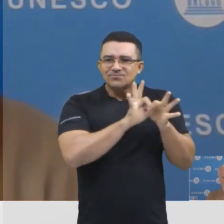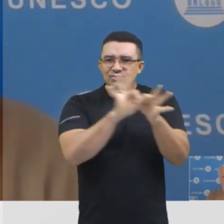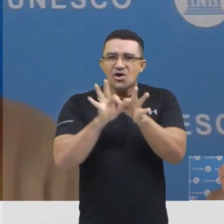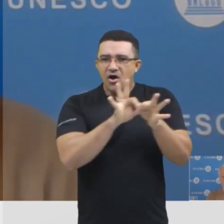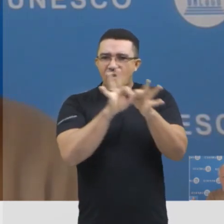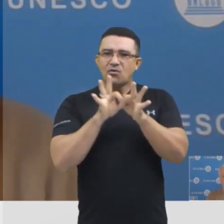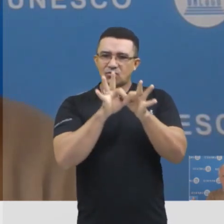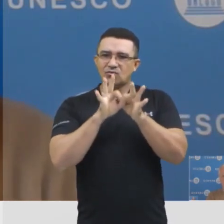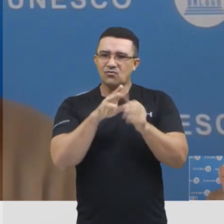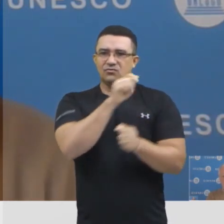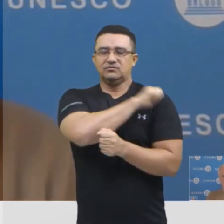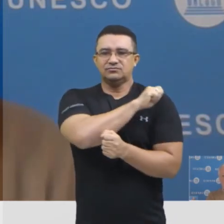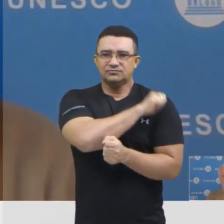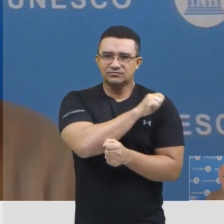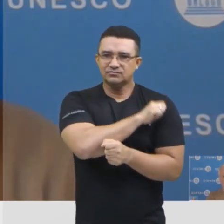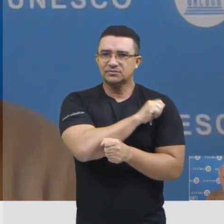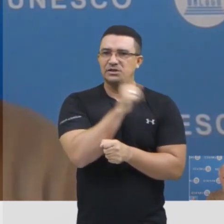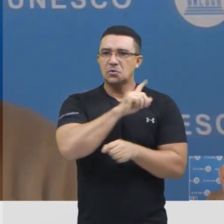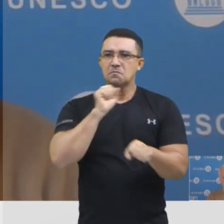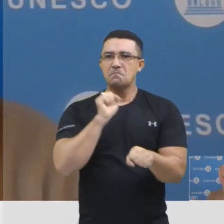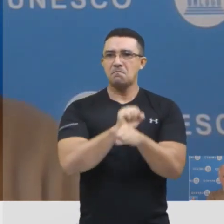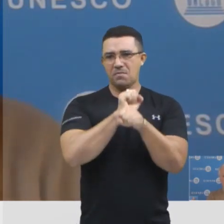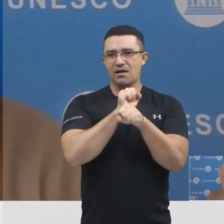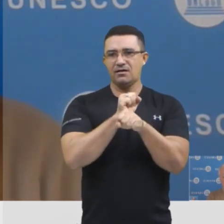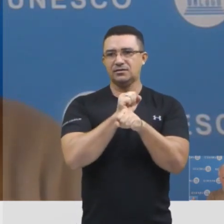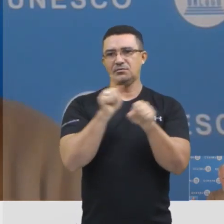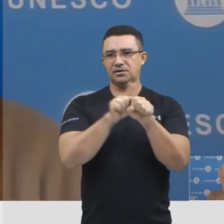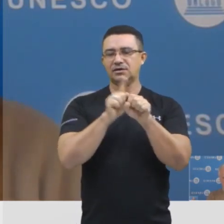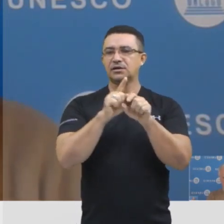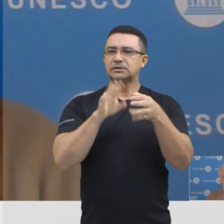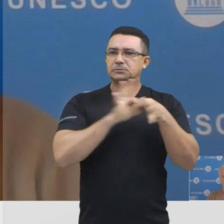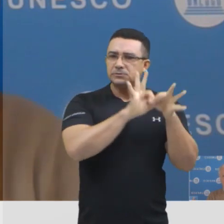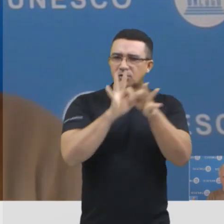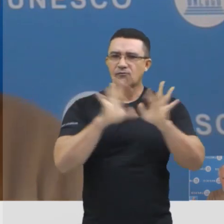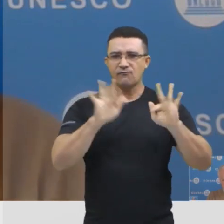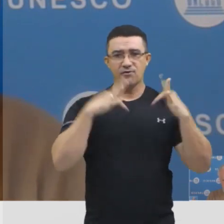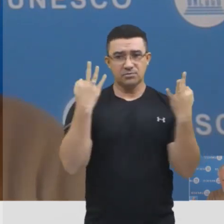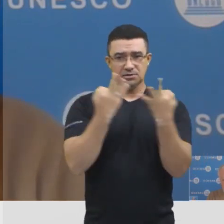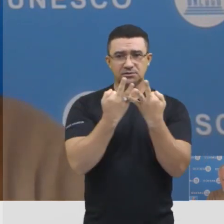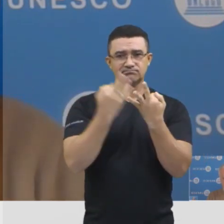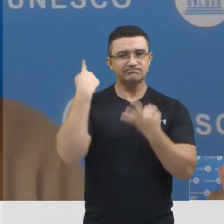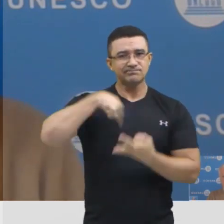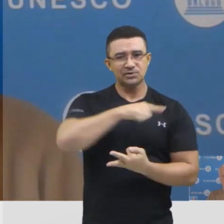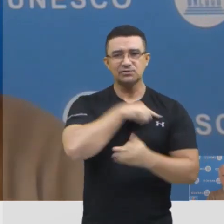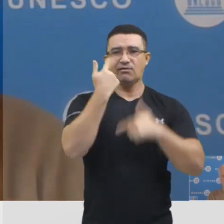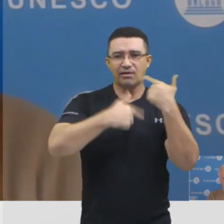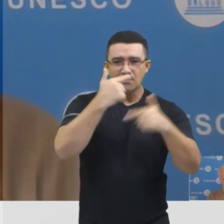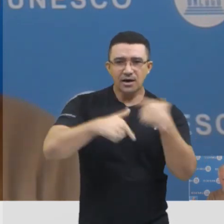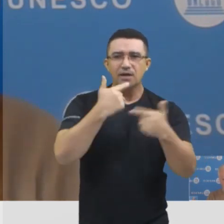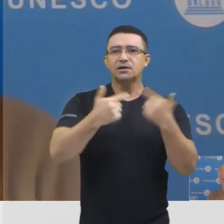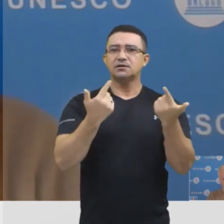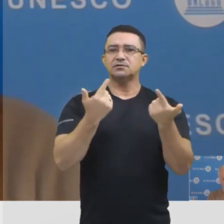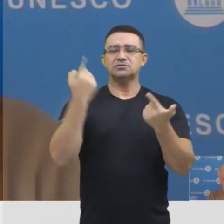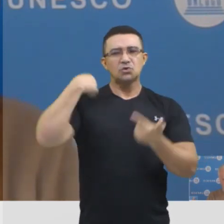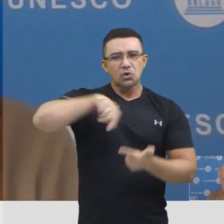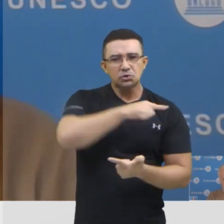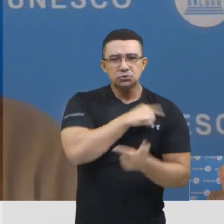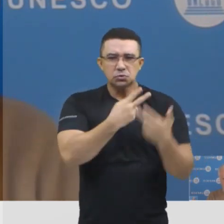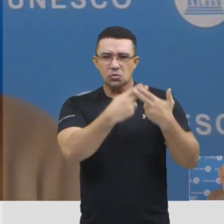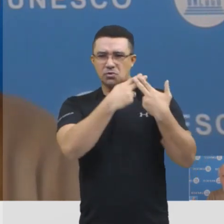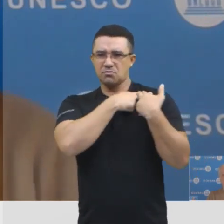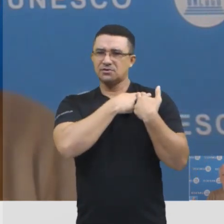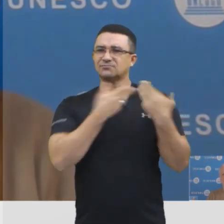não interromper os nossos laços com as famílias. O nosso trabalho, a nossa presença, o nosso compromisso